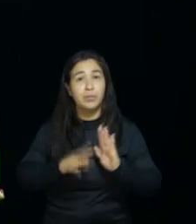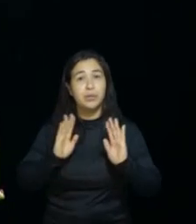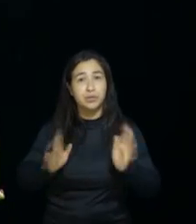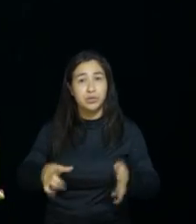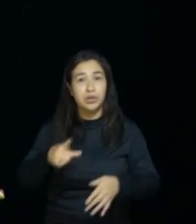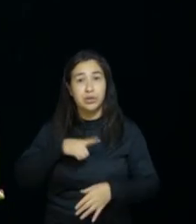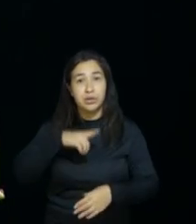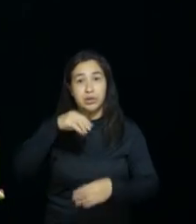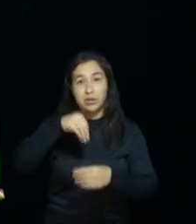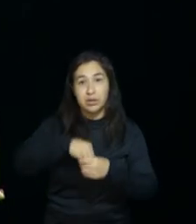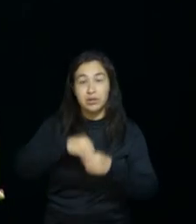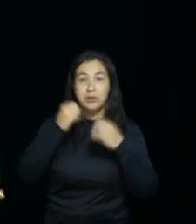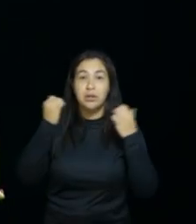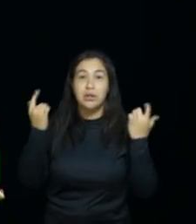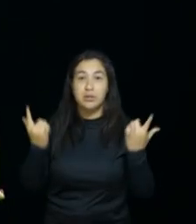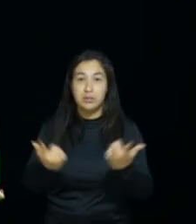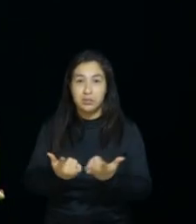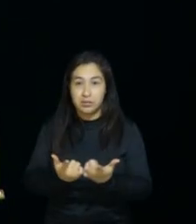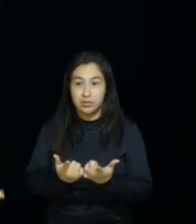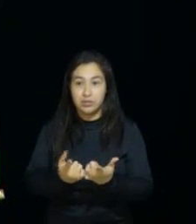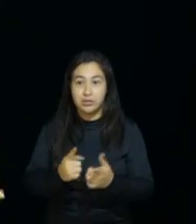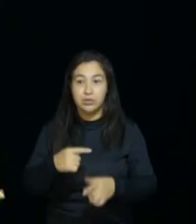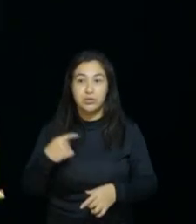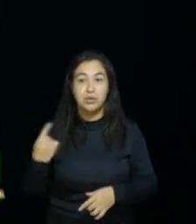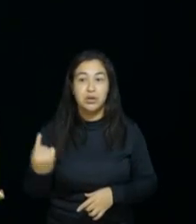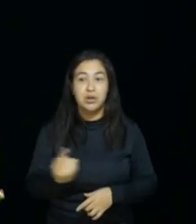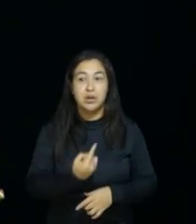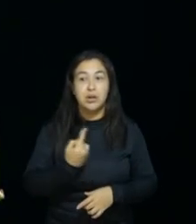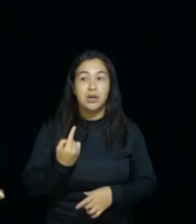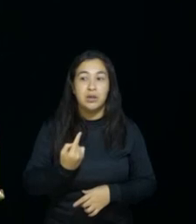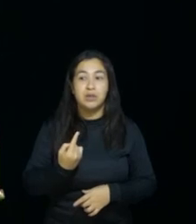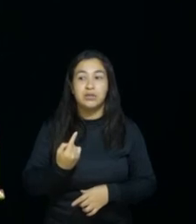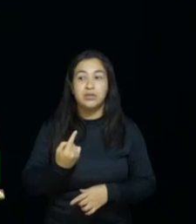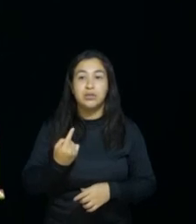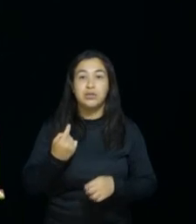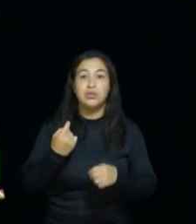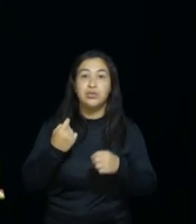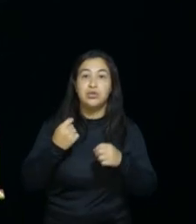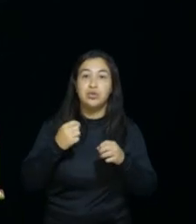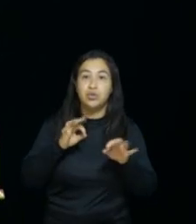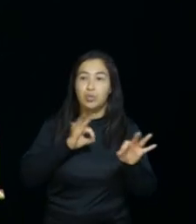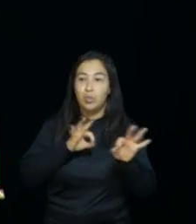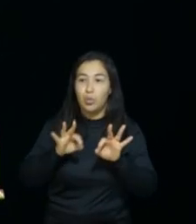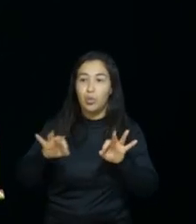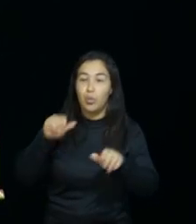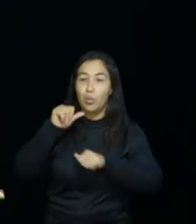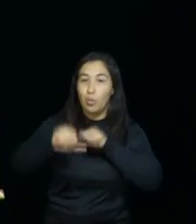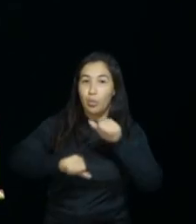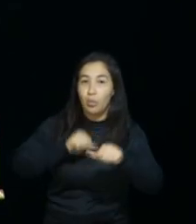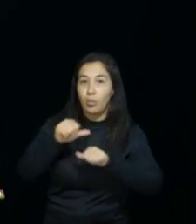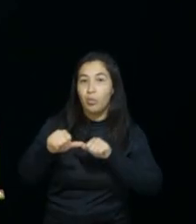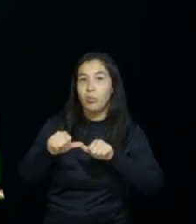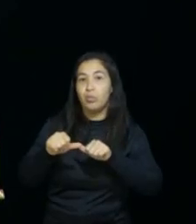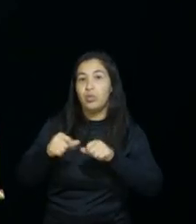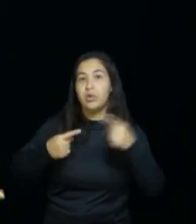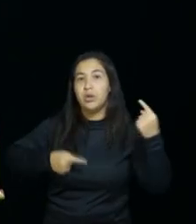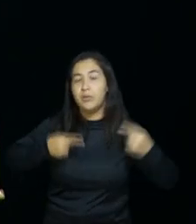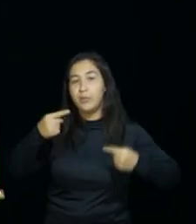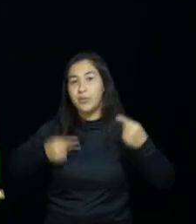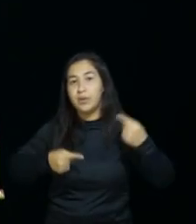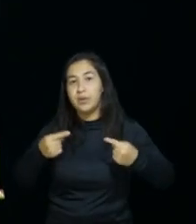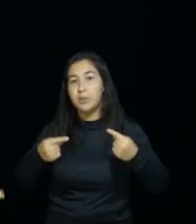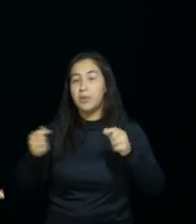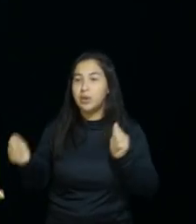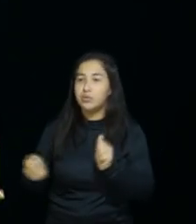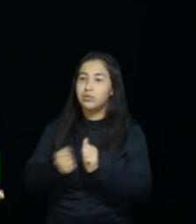Assembleia Legislativa e que nós reestruturamos a partir de um amplo debate e discussão com a presidência